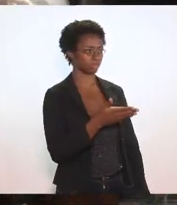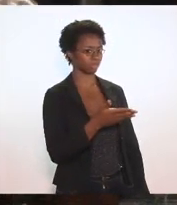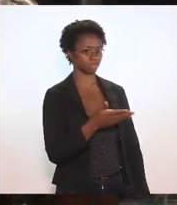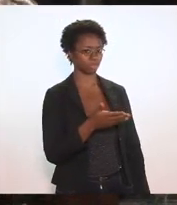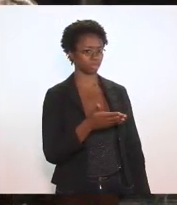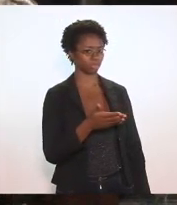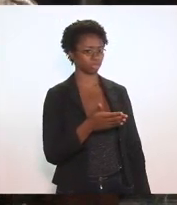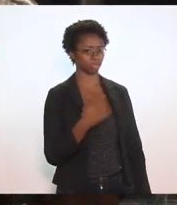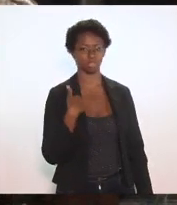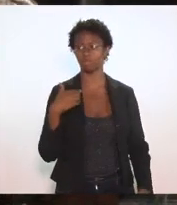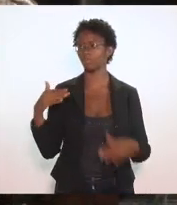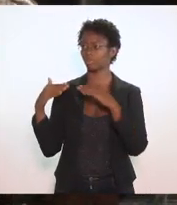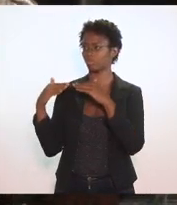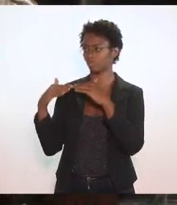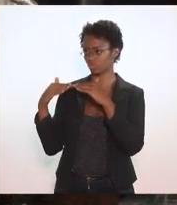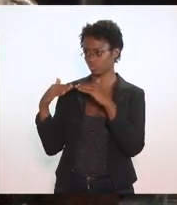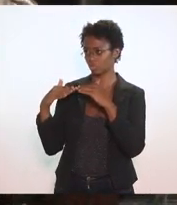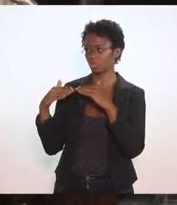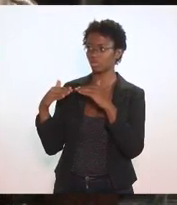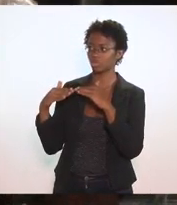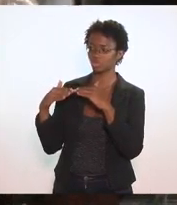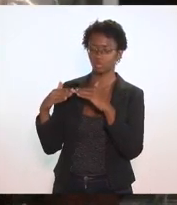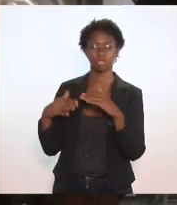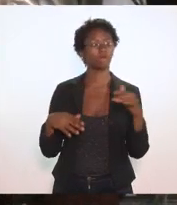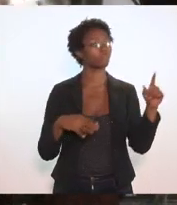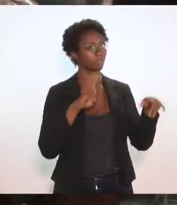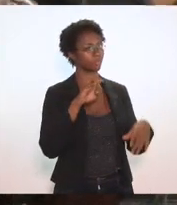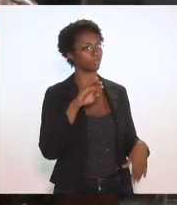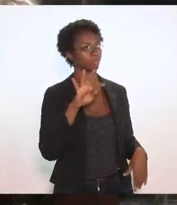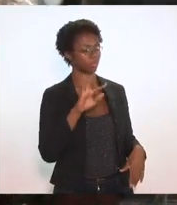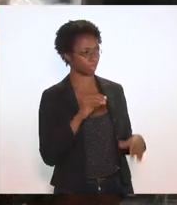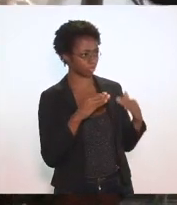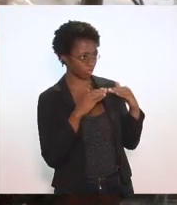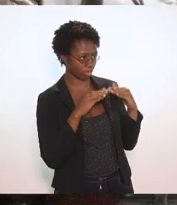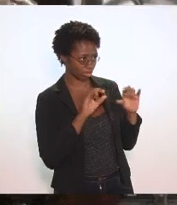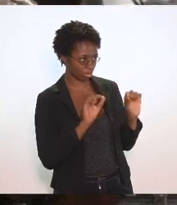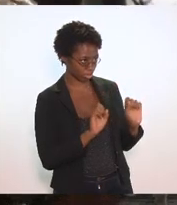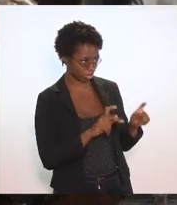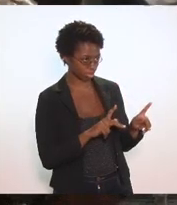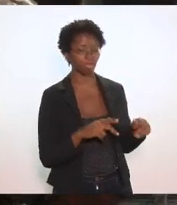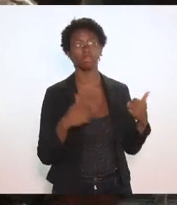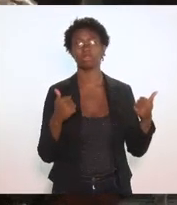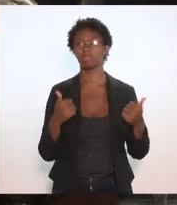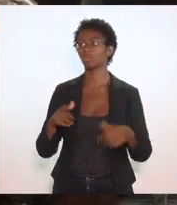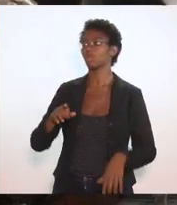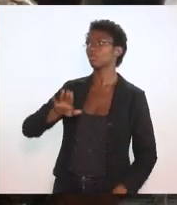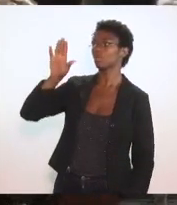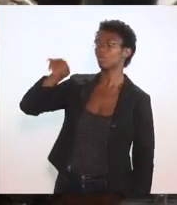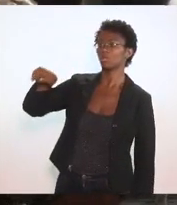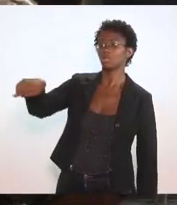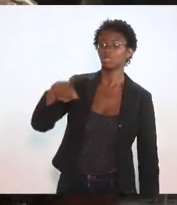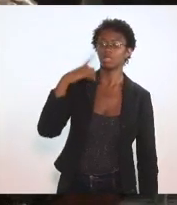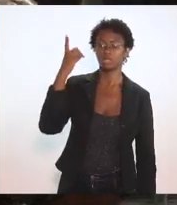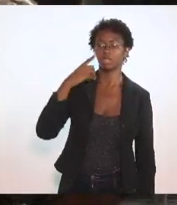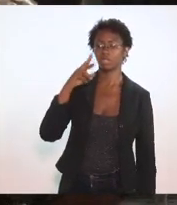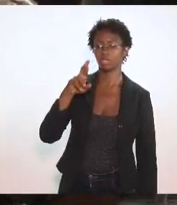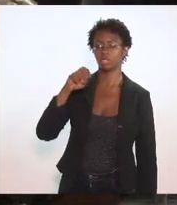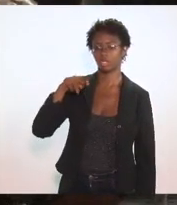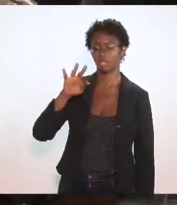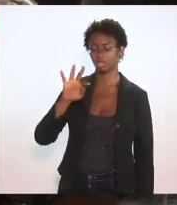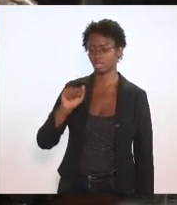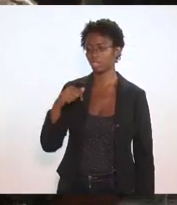para favorável. Mink favorável, Bebeto favorável também, Bebeto? Isso. Pela ordem, deputada Renata, em seguida, deputada